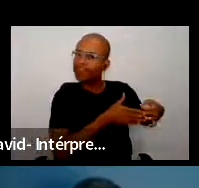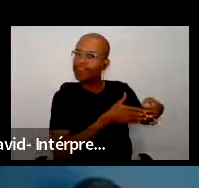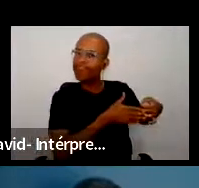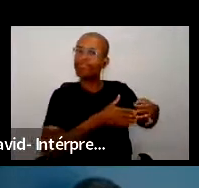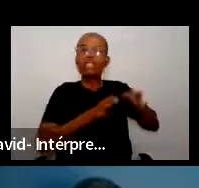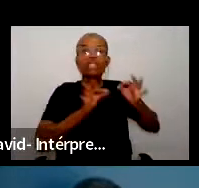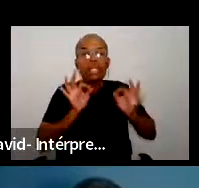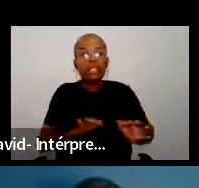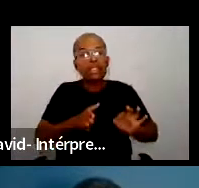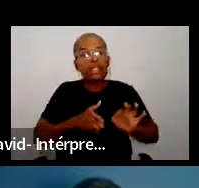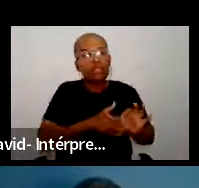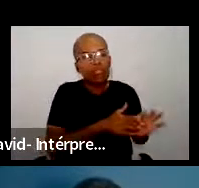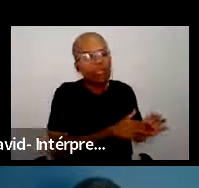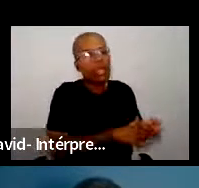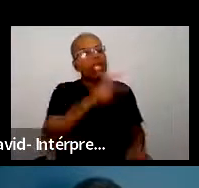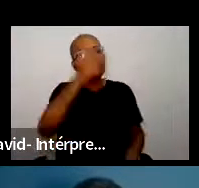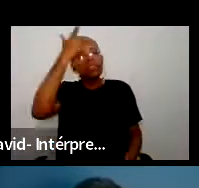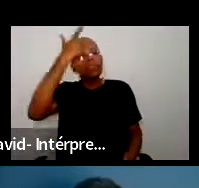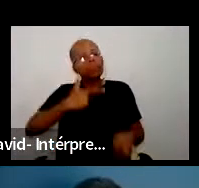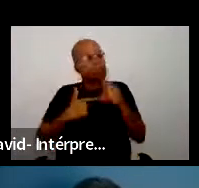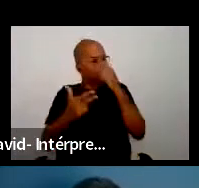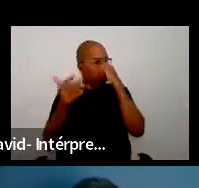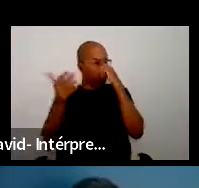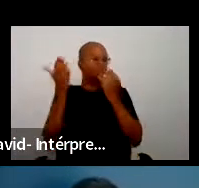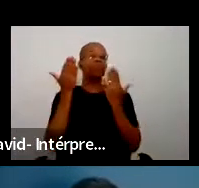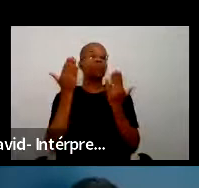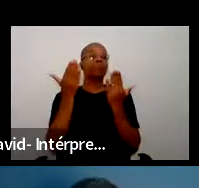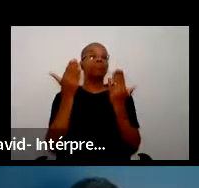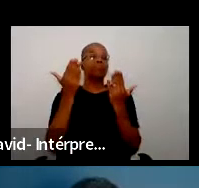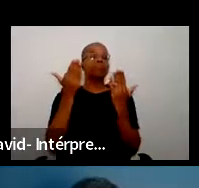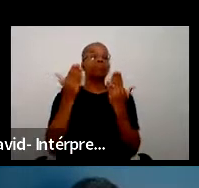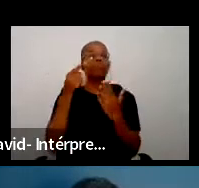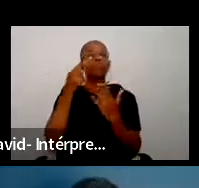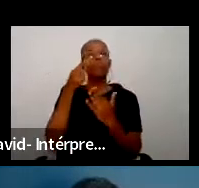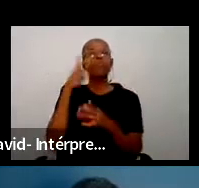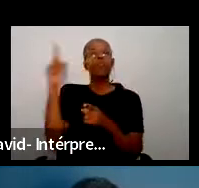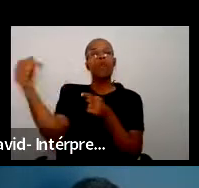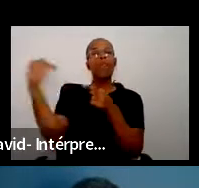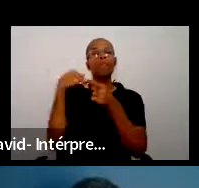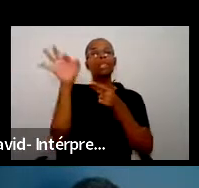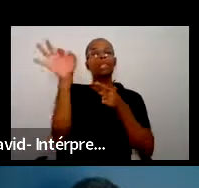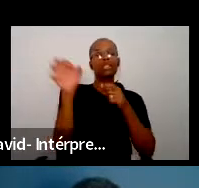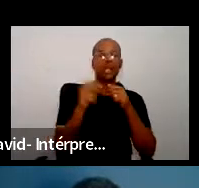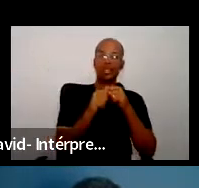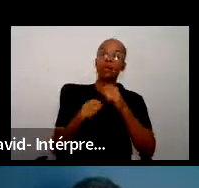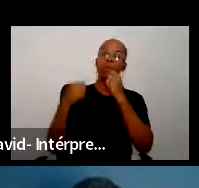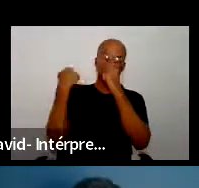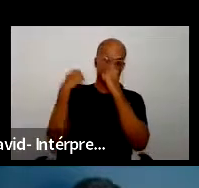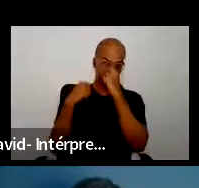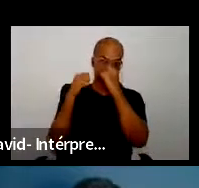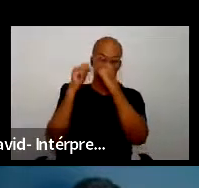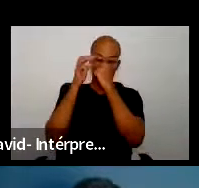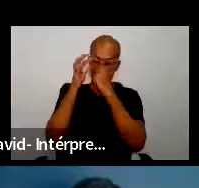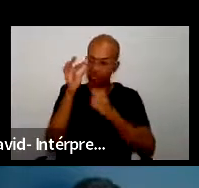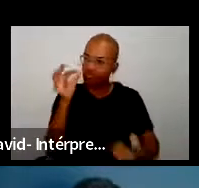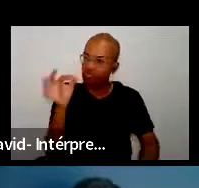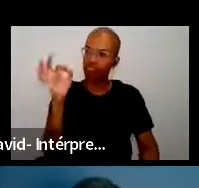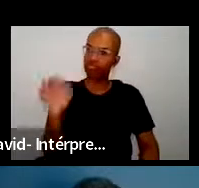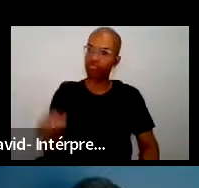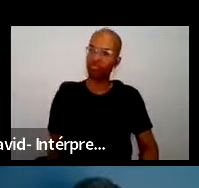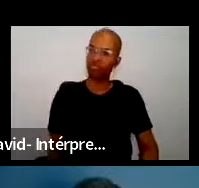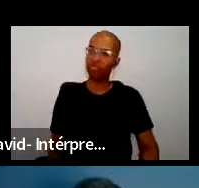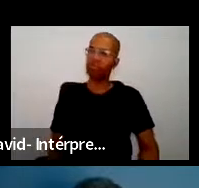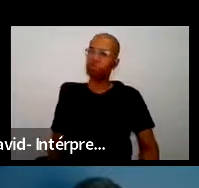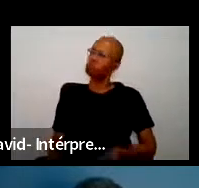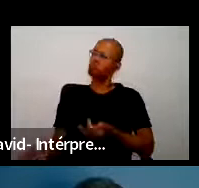se autoquestionarem com base na fala do outro. Ele tem que se ver pelo